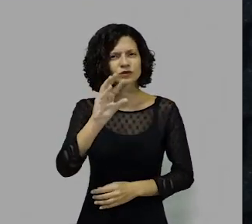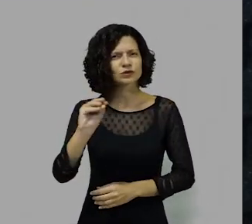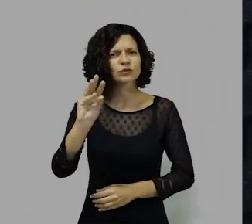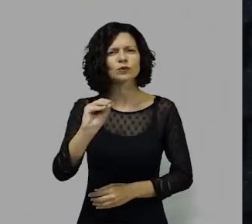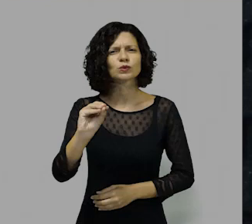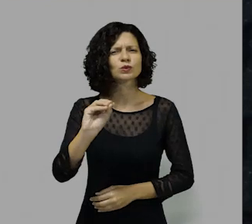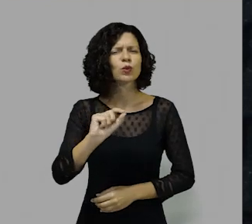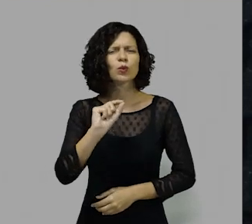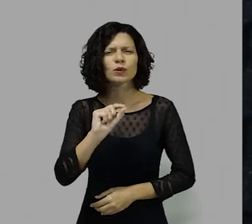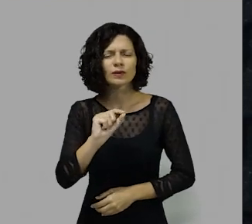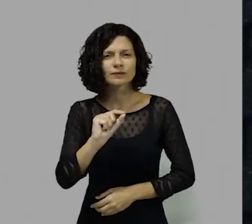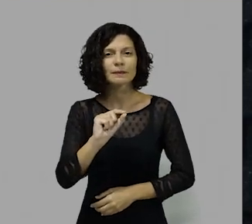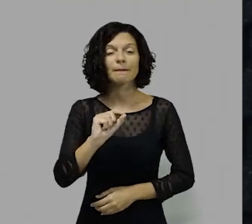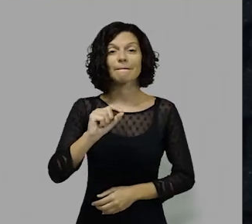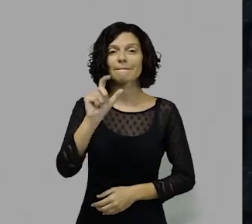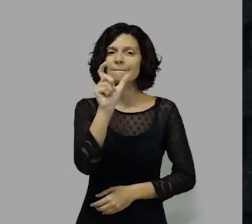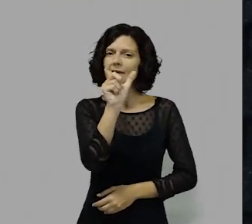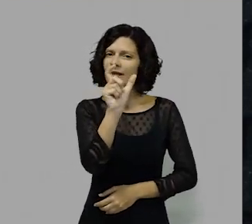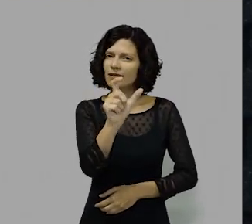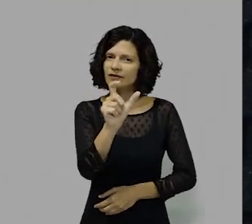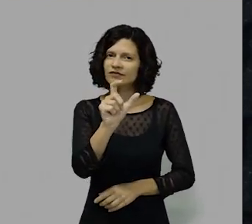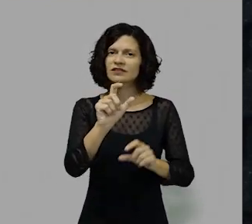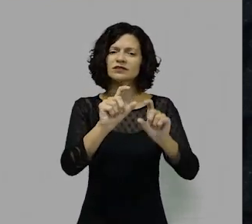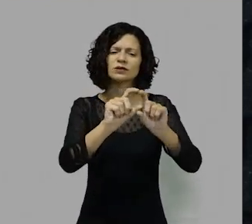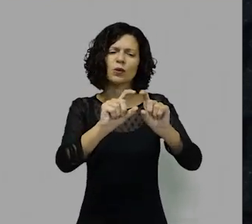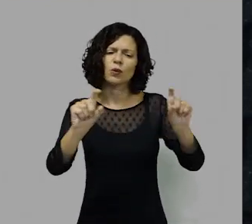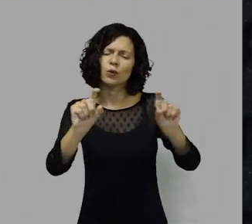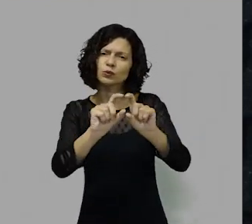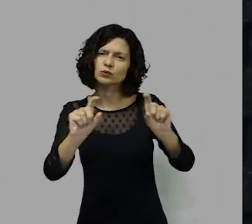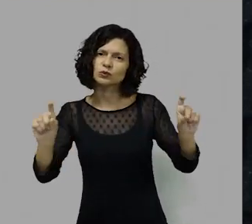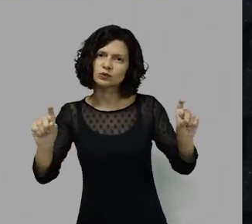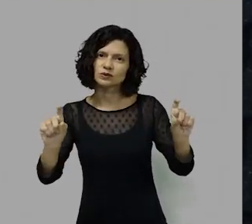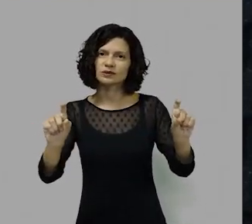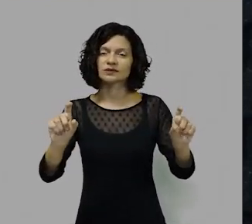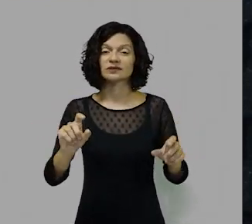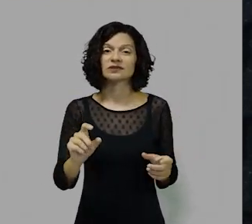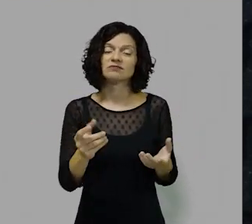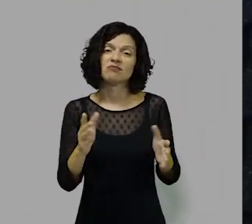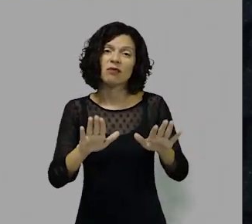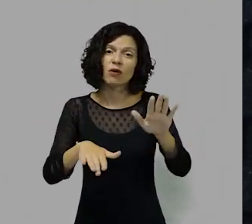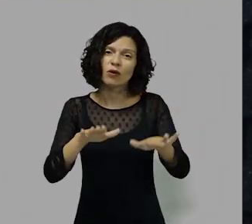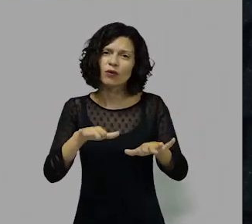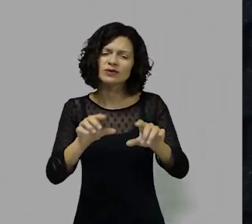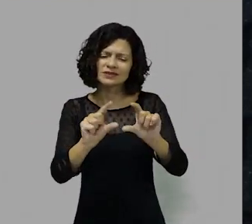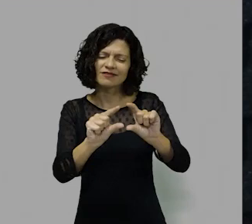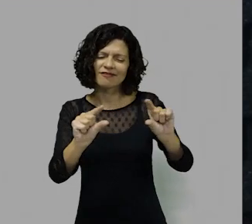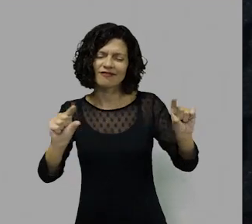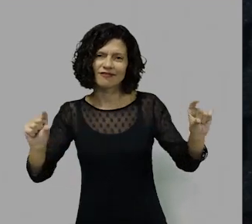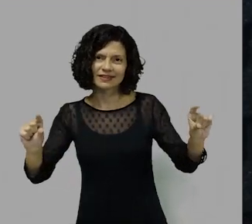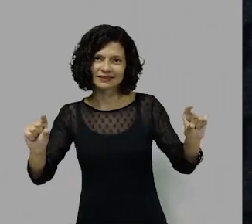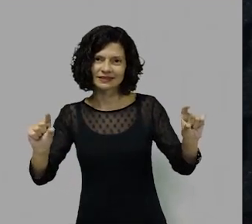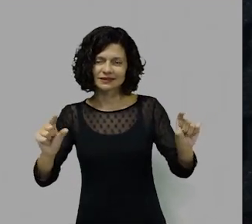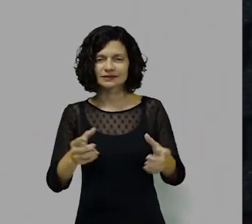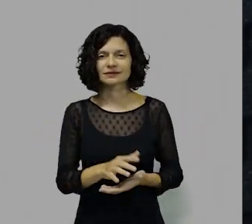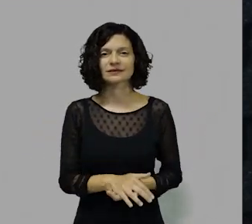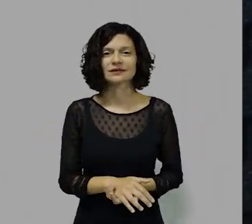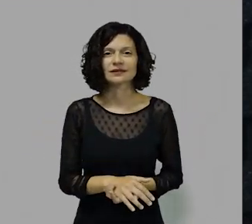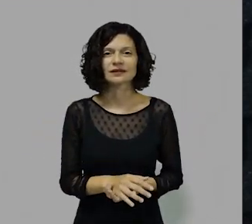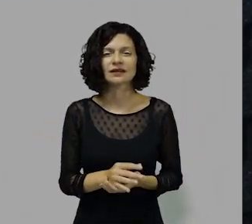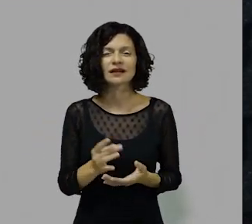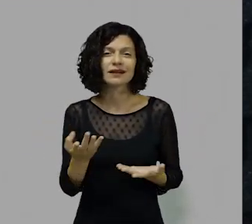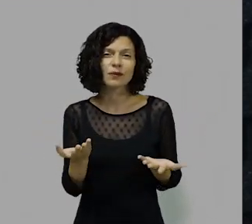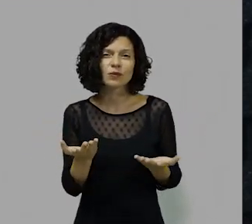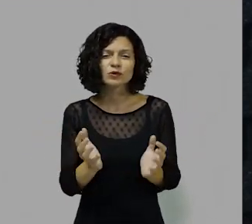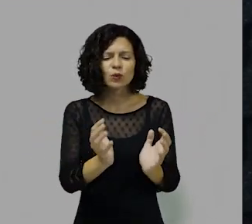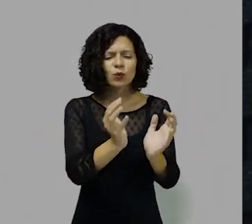palavras, locuções, em alguns contextos a gente pode traduzir isso daqui como frases, e expressões. Então,